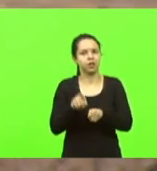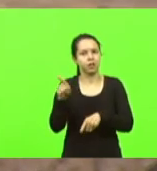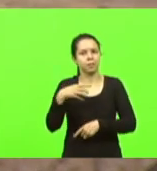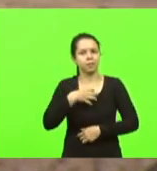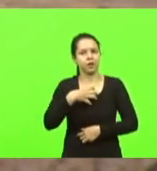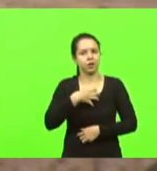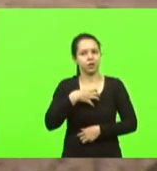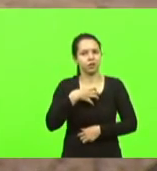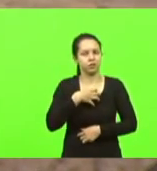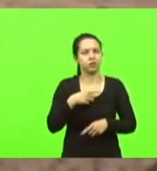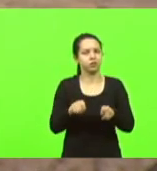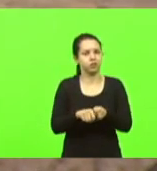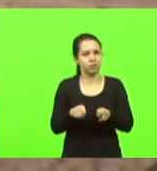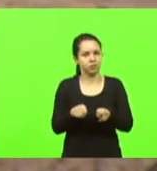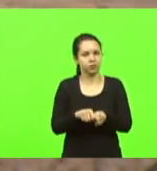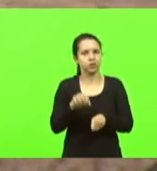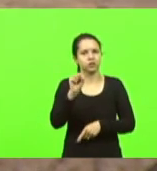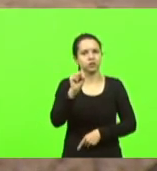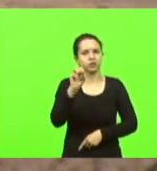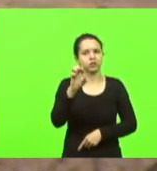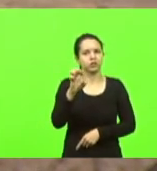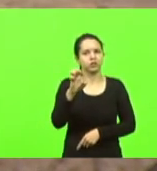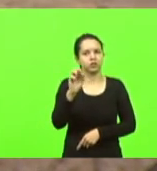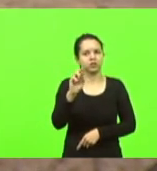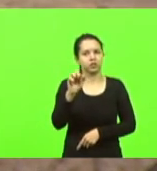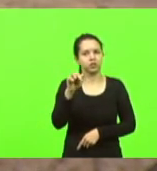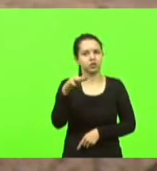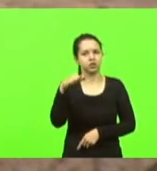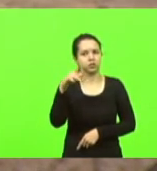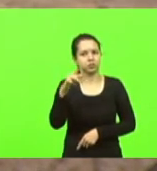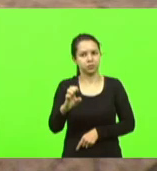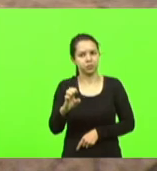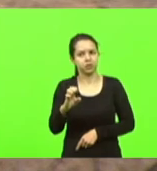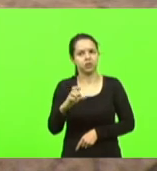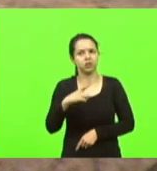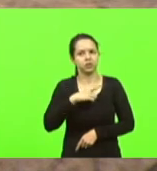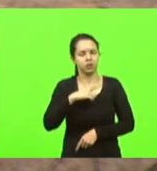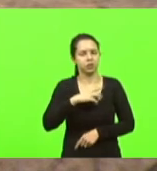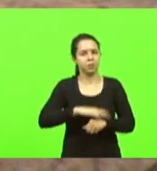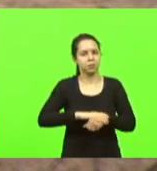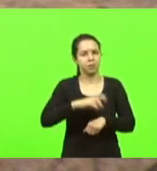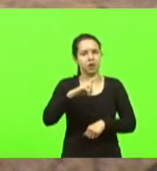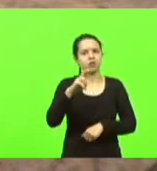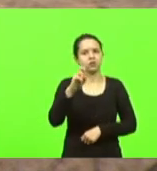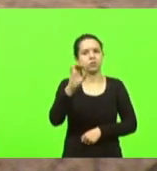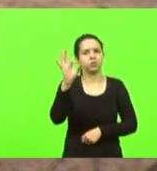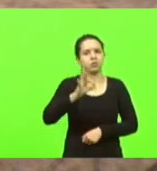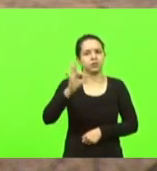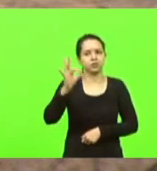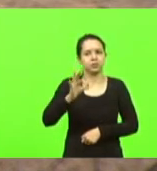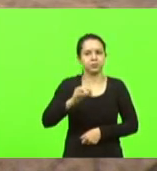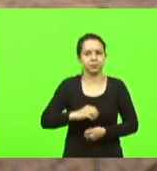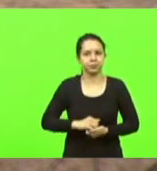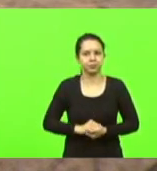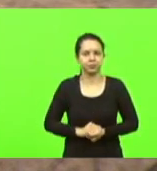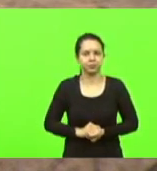o e Sergipe o que tem mais do que cinquenta por cento